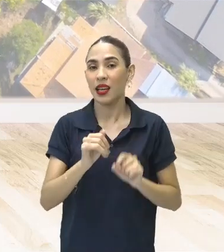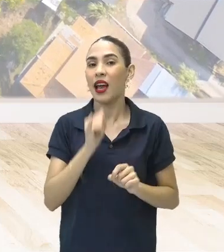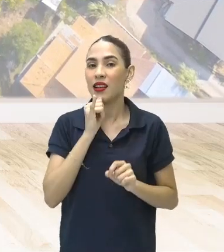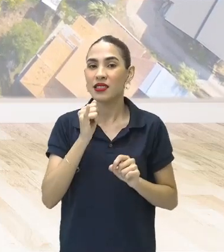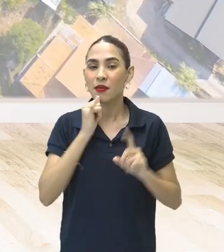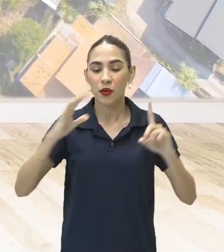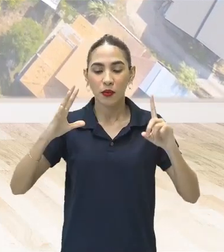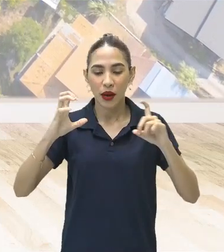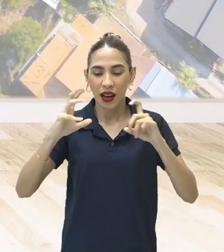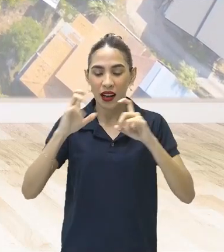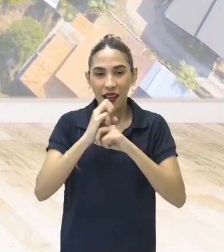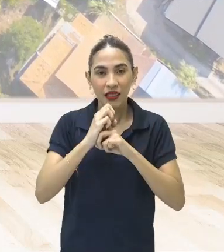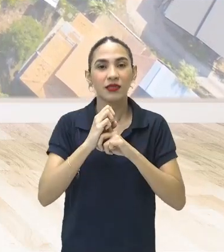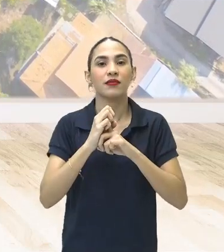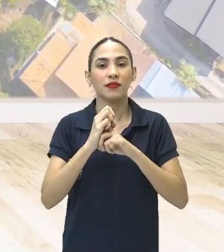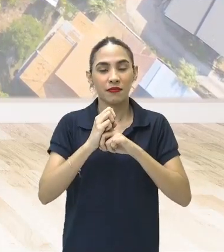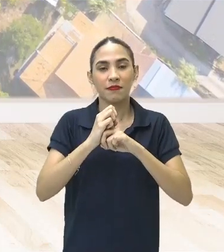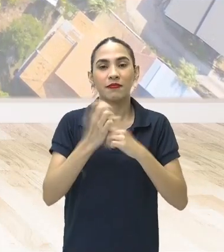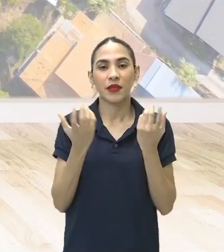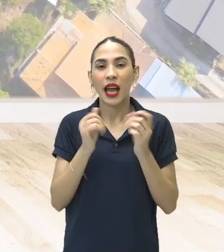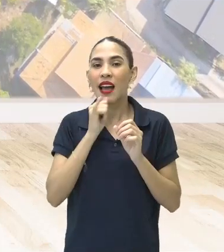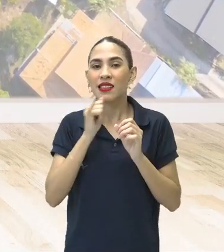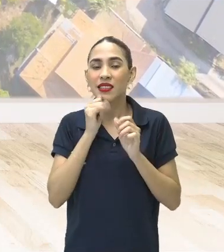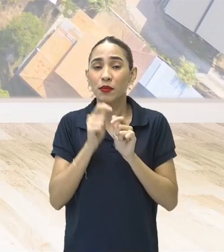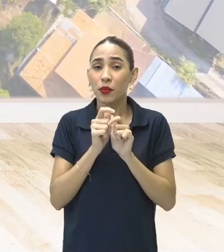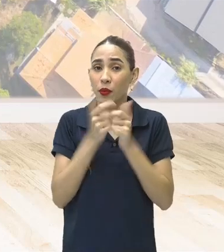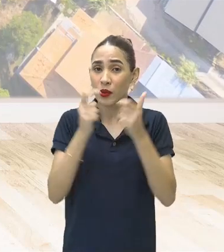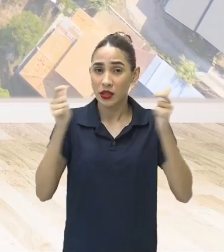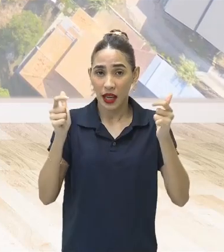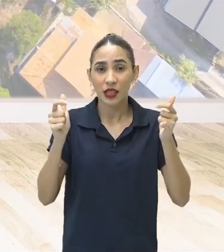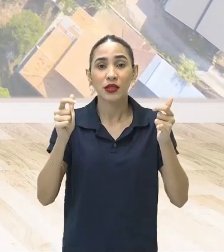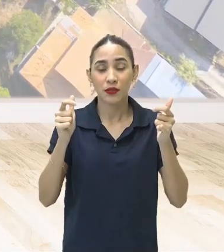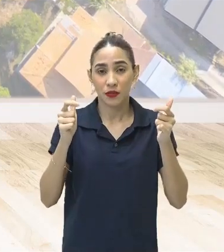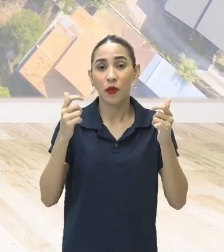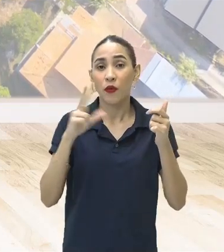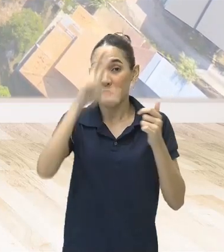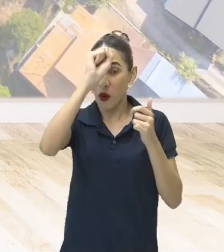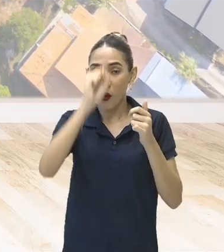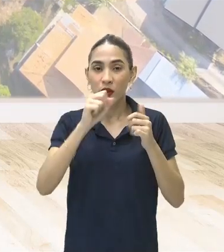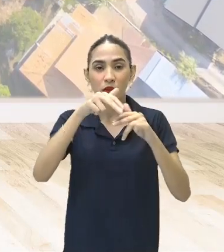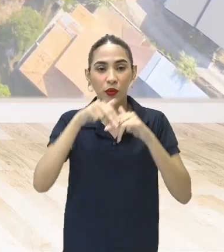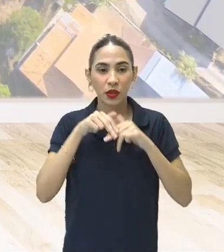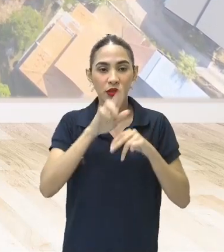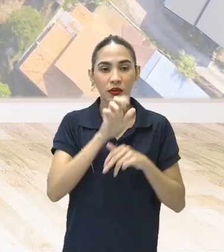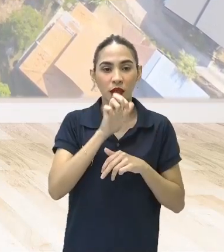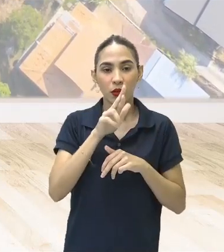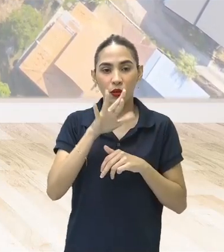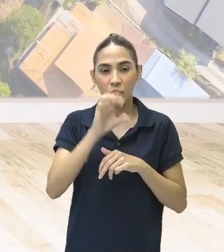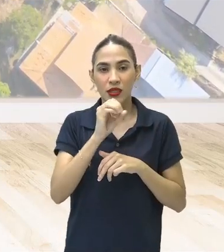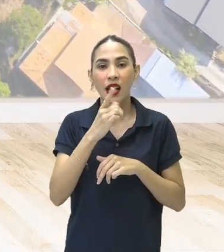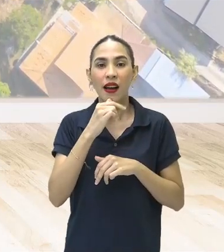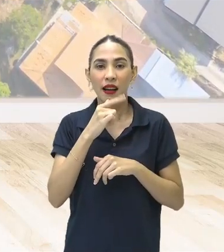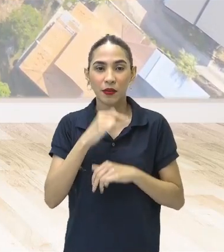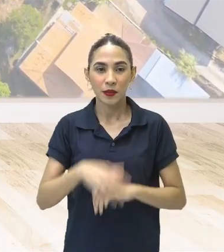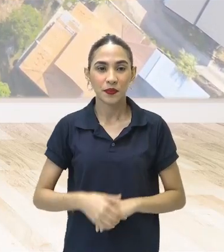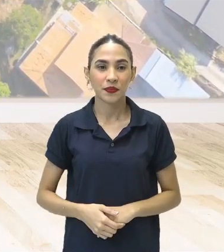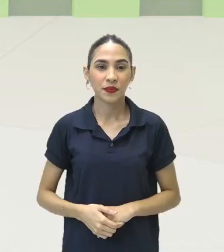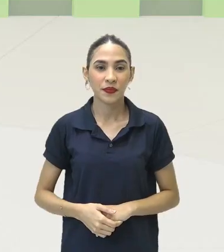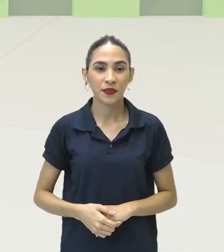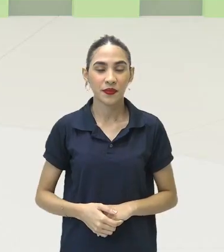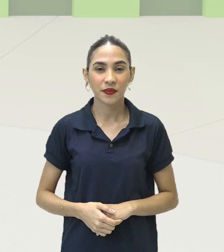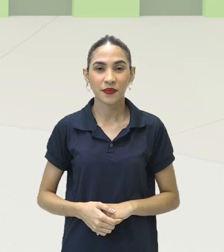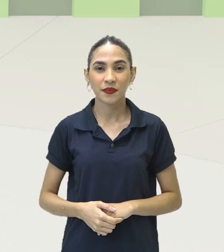desses micro-organismos que eles estão muito grandes. Isso que se chama eutrofização da água.